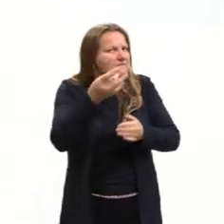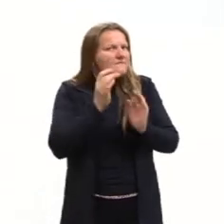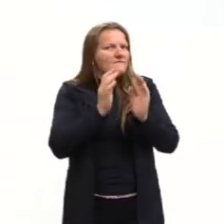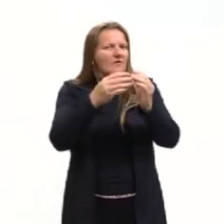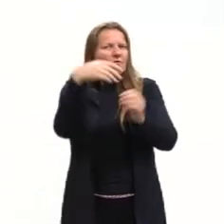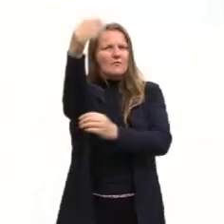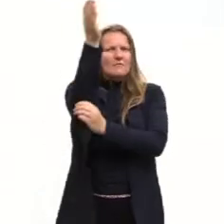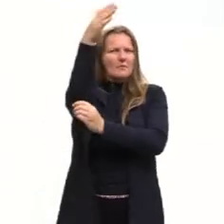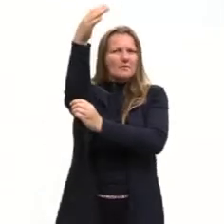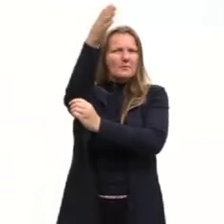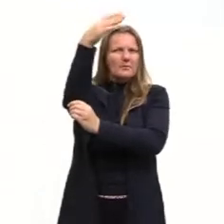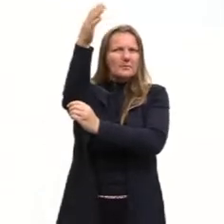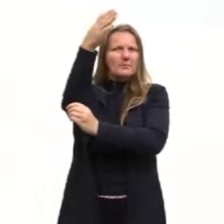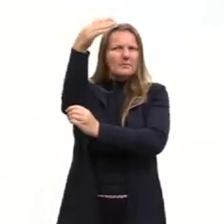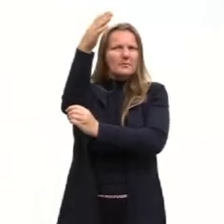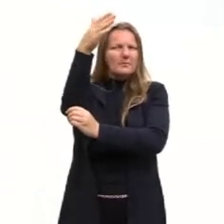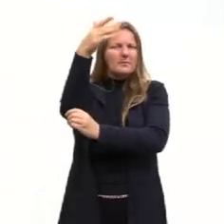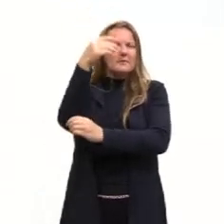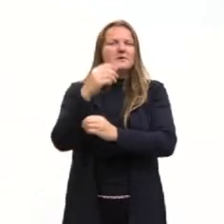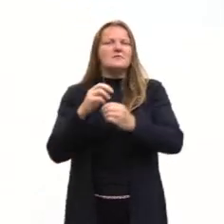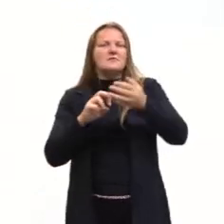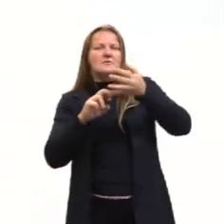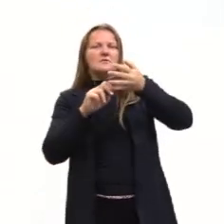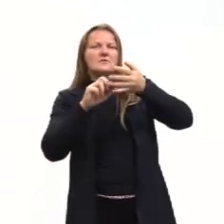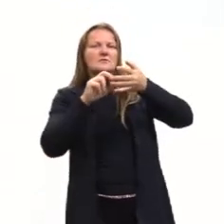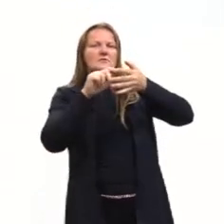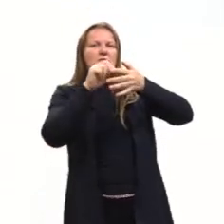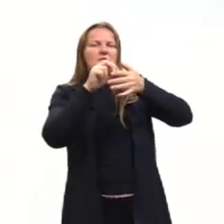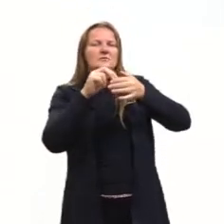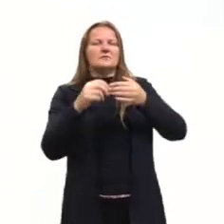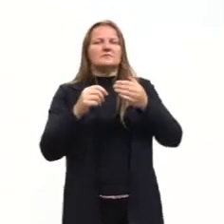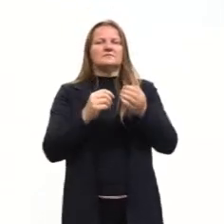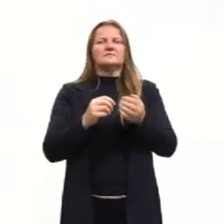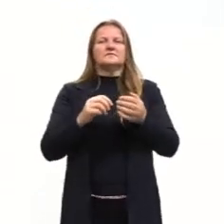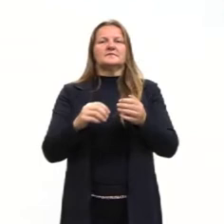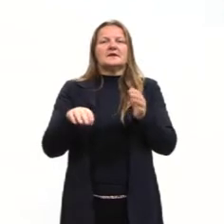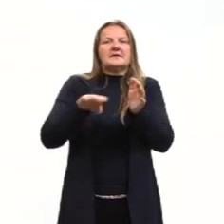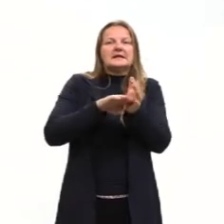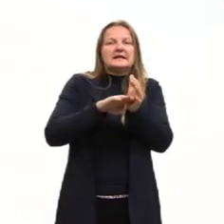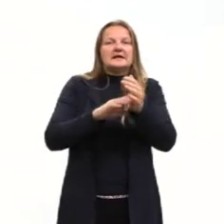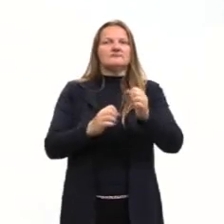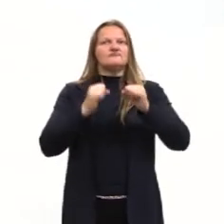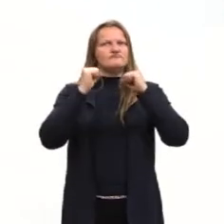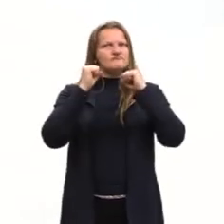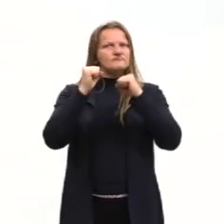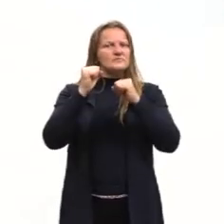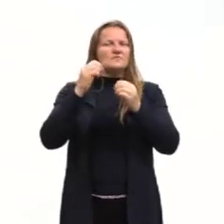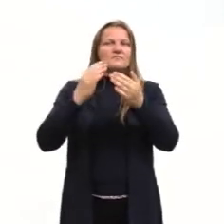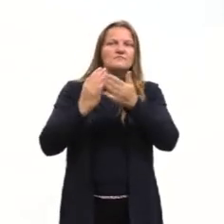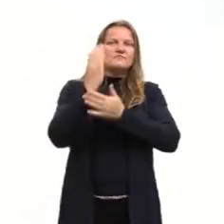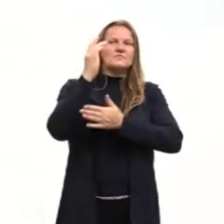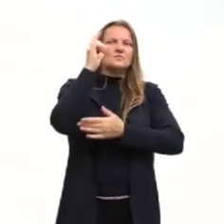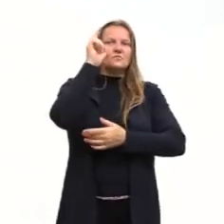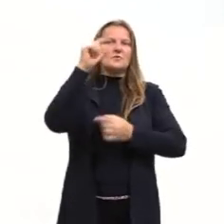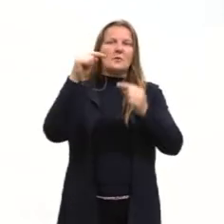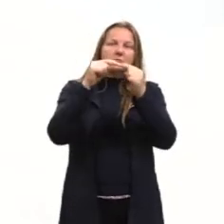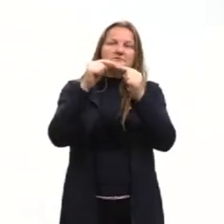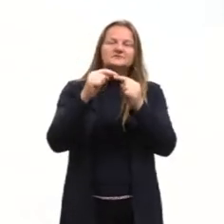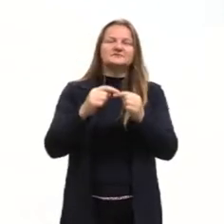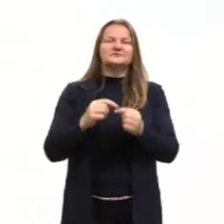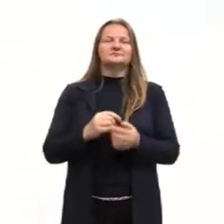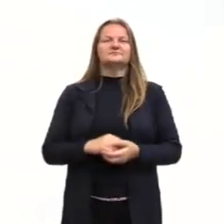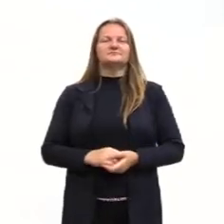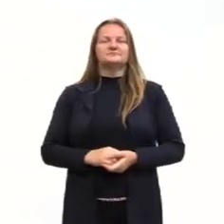ali de cima, que vocês possam subir aí esses degraus e estarem preparados para alcançar o objetivo de